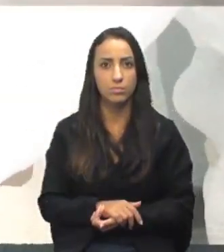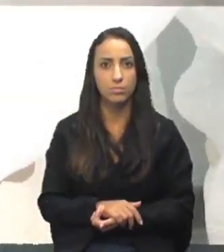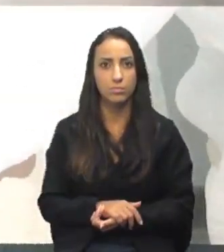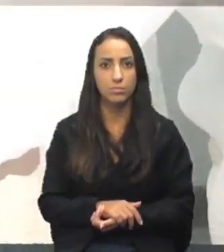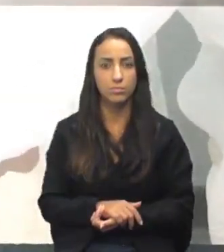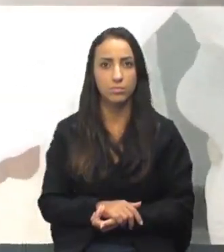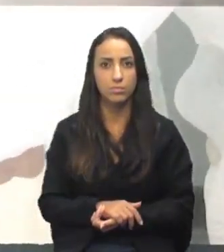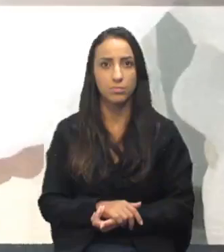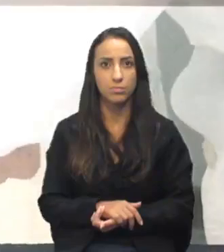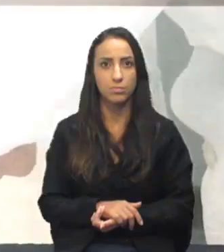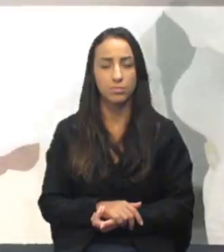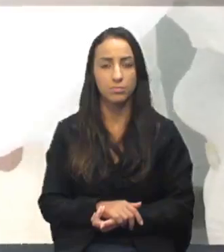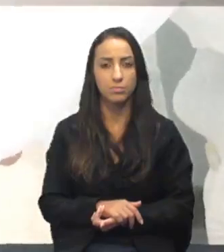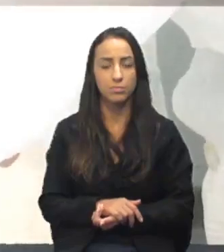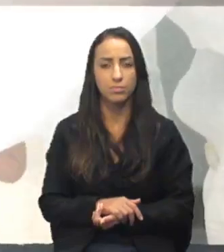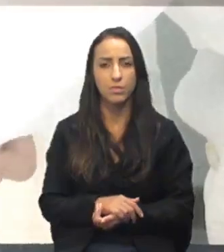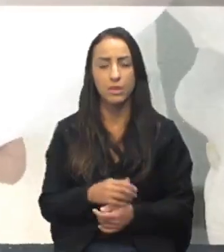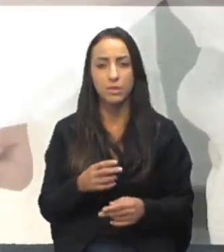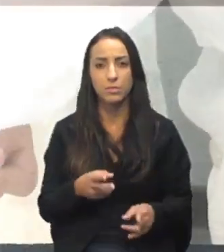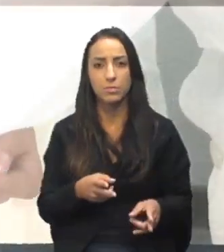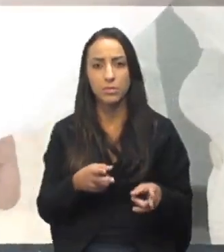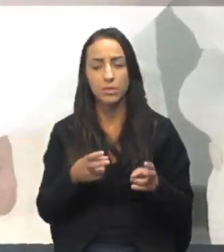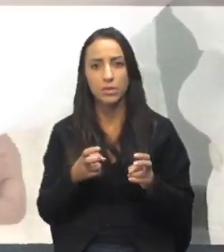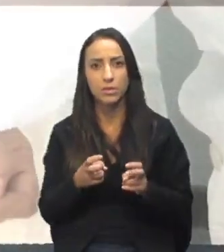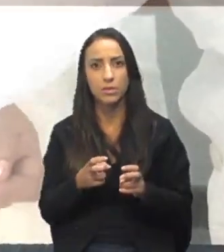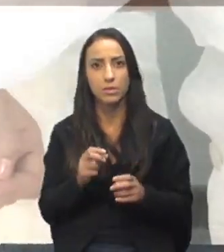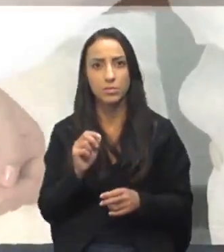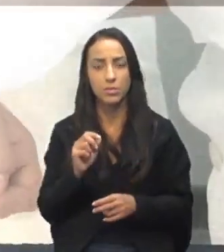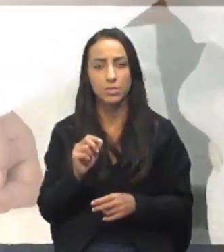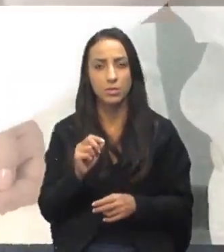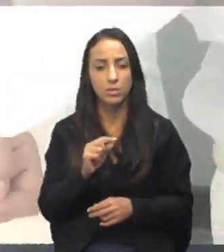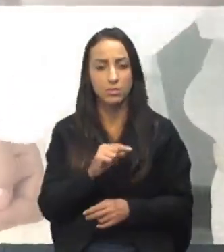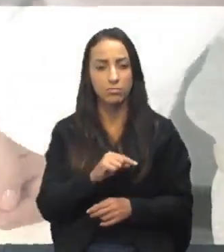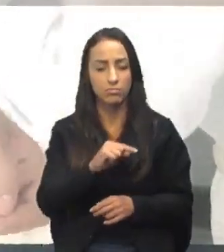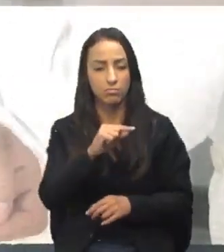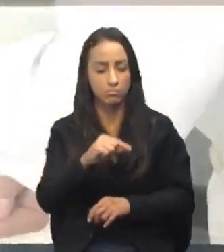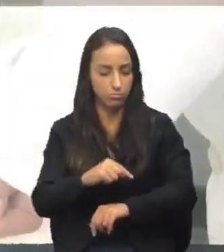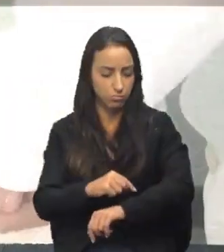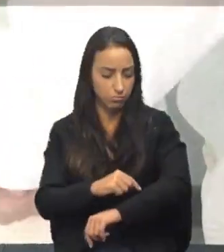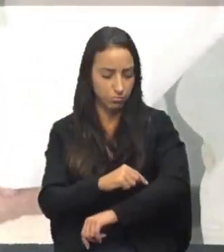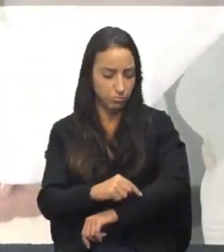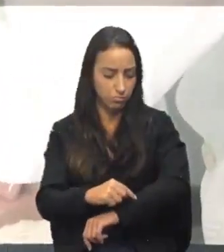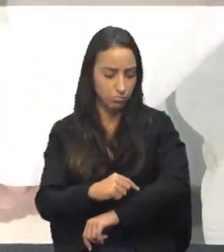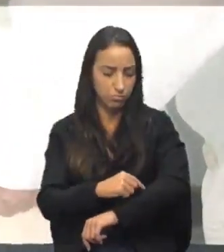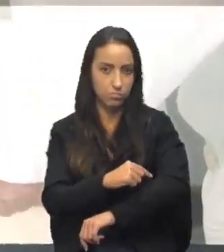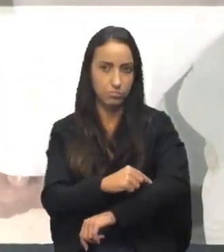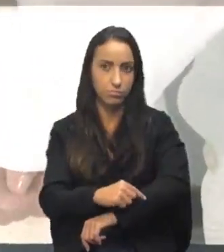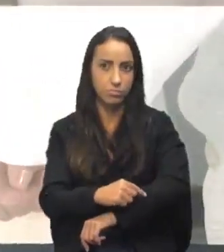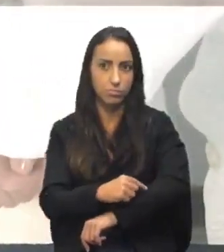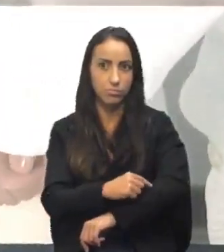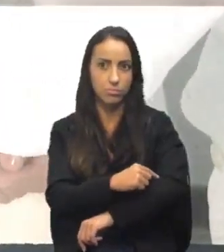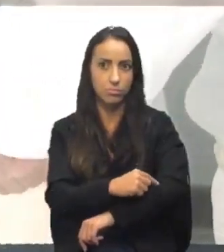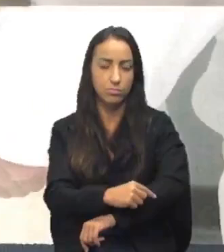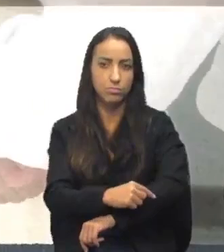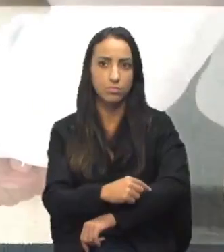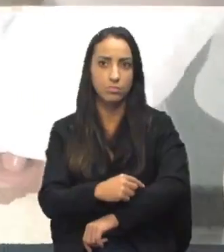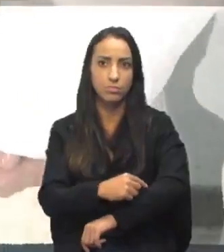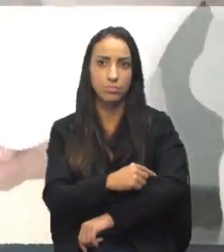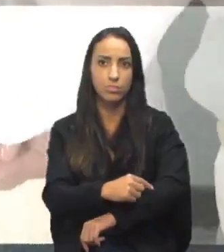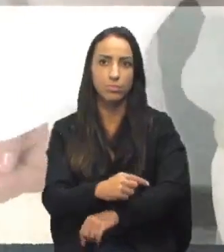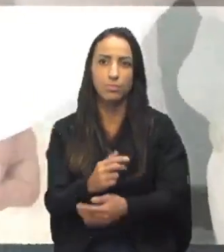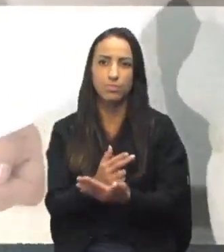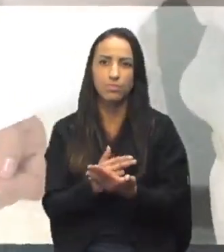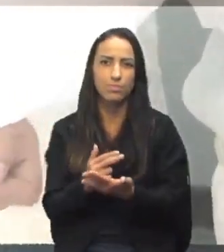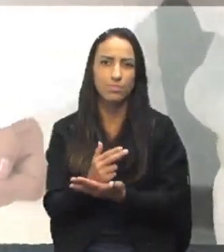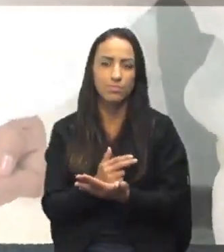volta. E ao final nós vamos perceber que ela vai formar Vs, né? O formato de um